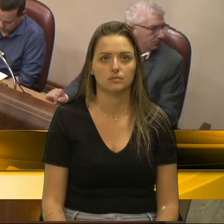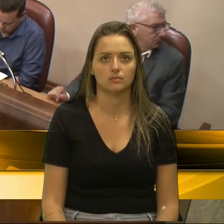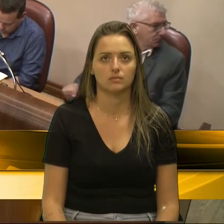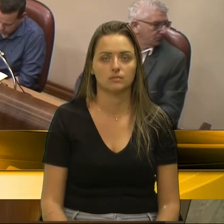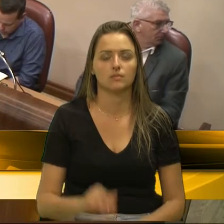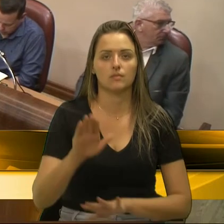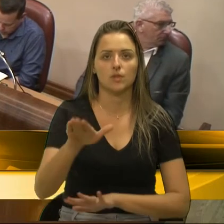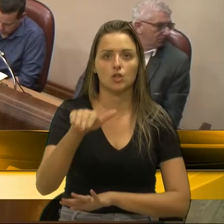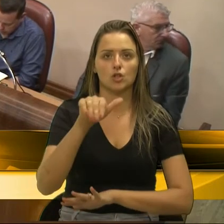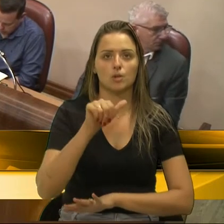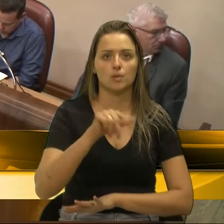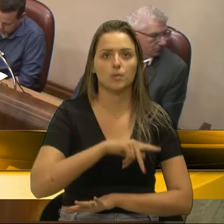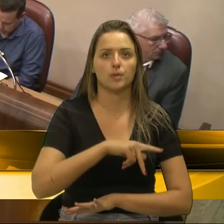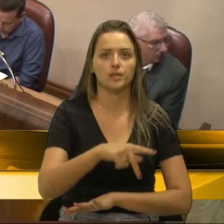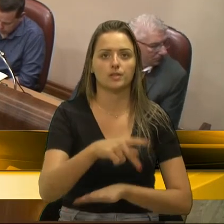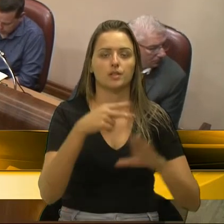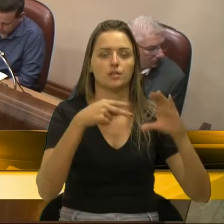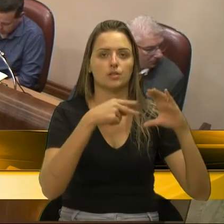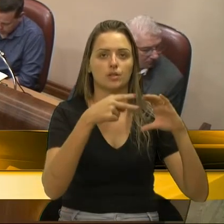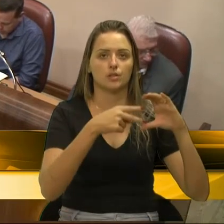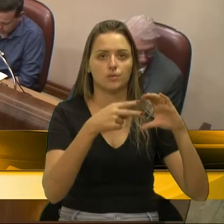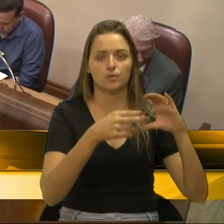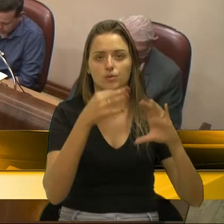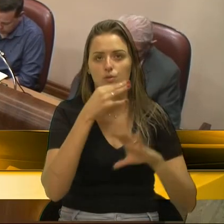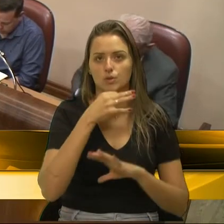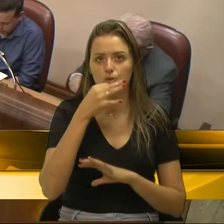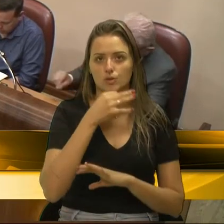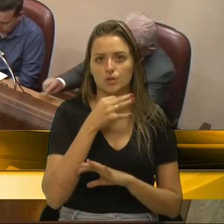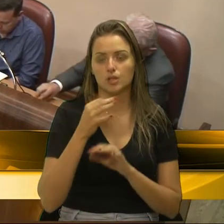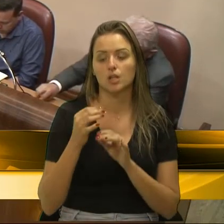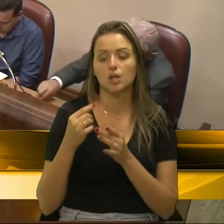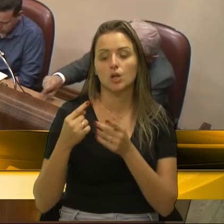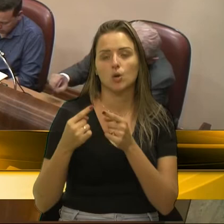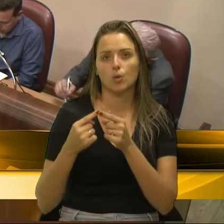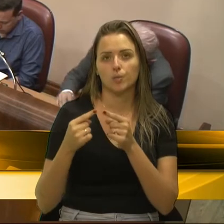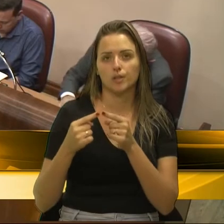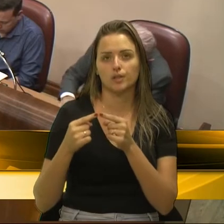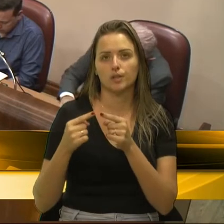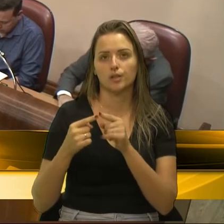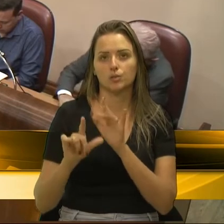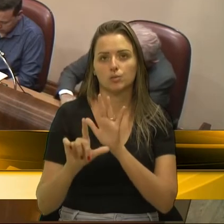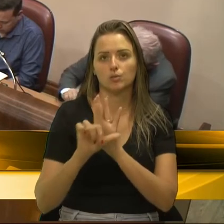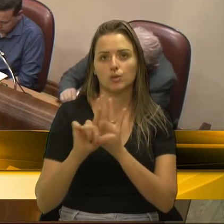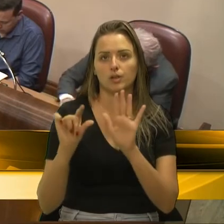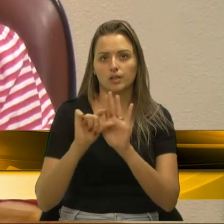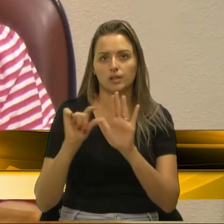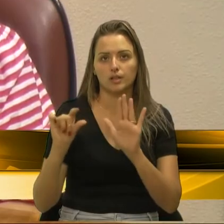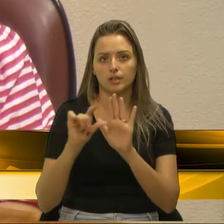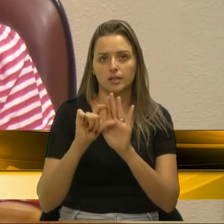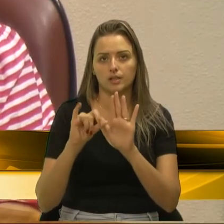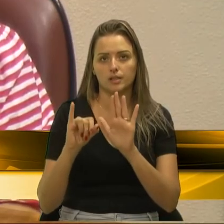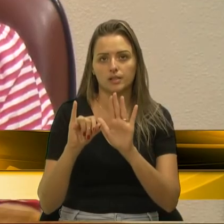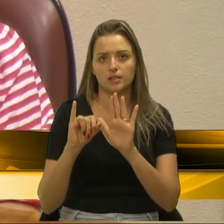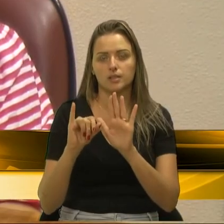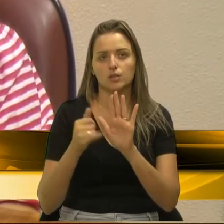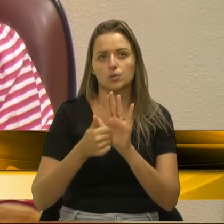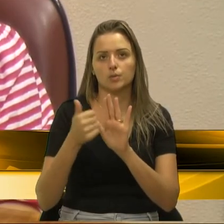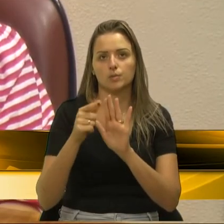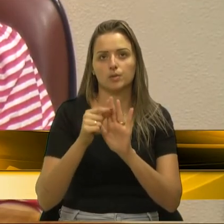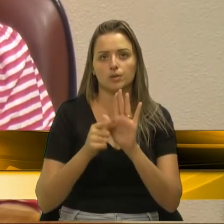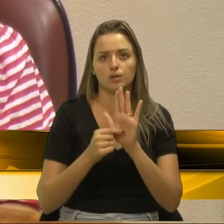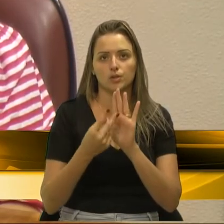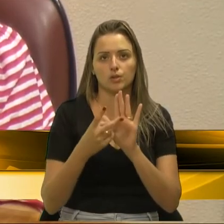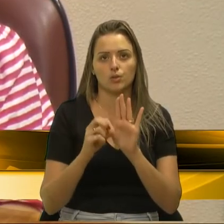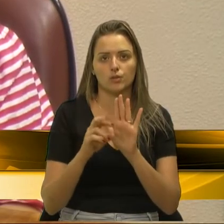Convocação. A presidência da Câmara Municipal de Caxias do Sul, em conformidade com o que dispõe a linha A, inciso 1º do artigo 20 do